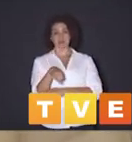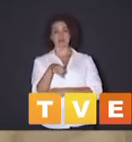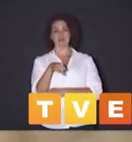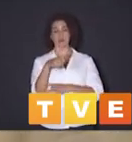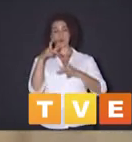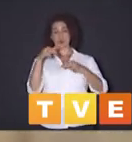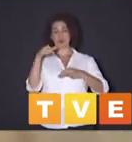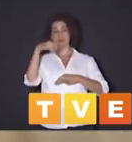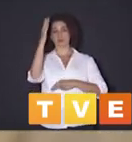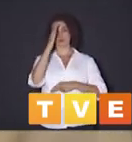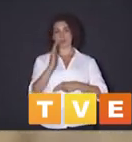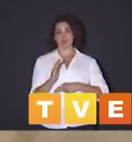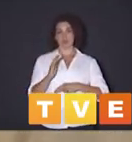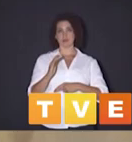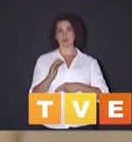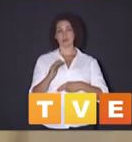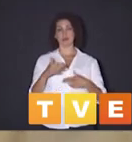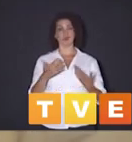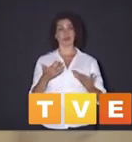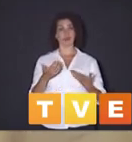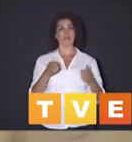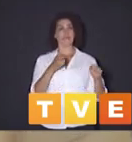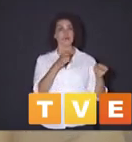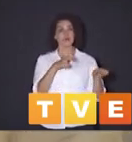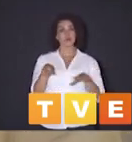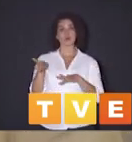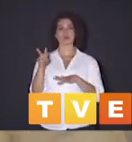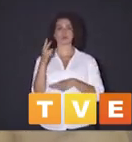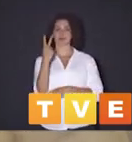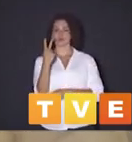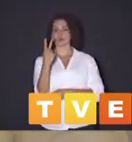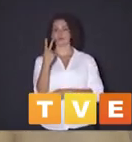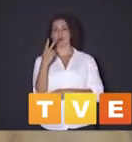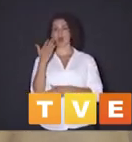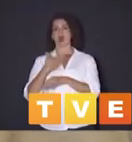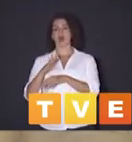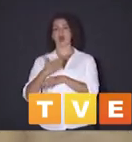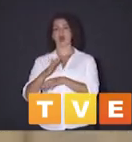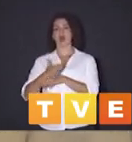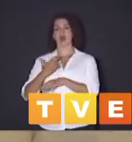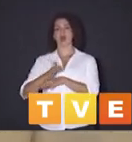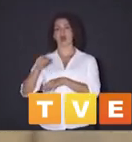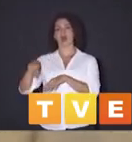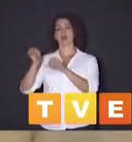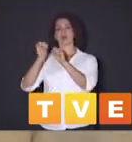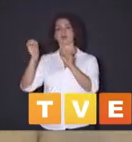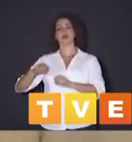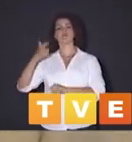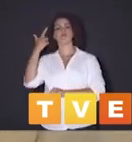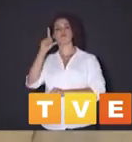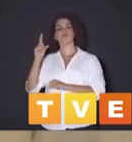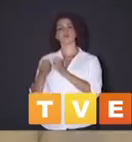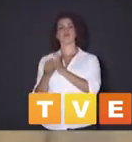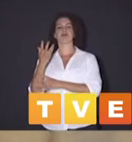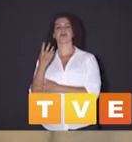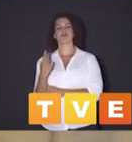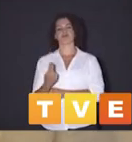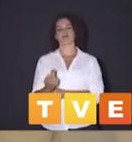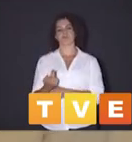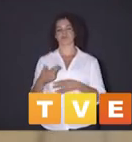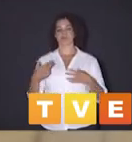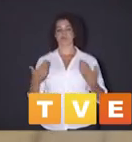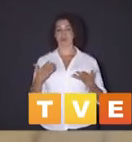isso foi assim duas semanas de treinamento o que eu quero dizer com isso aqui muita gente não os